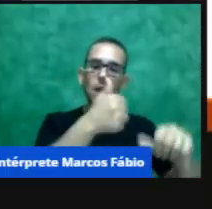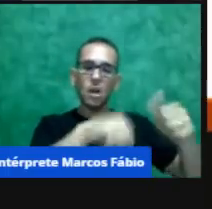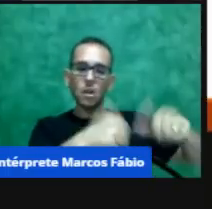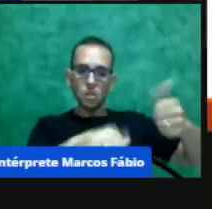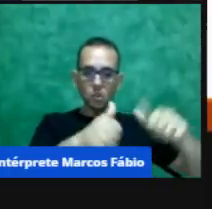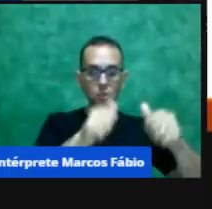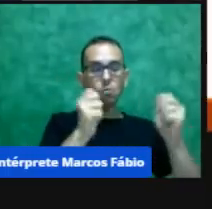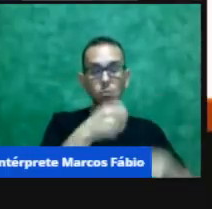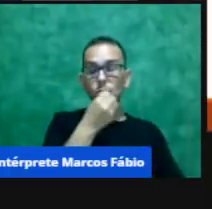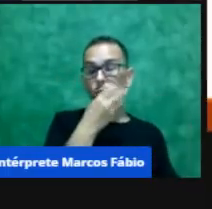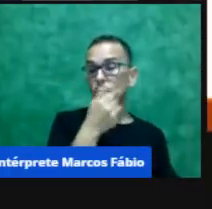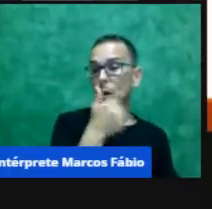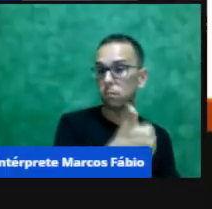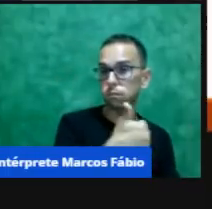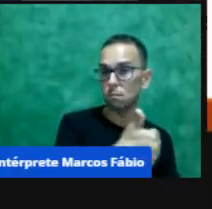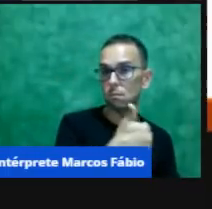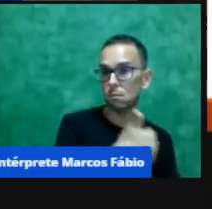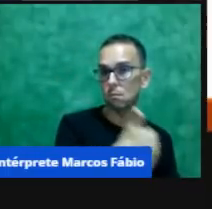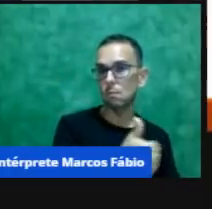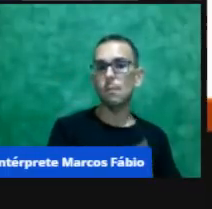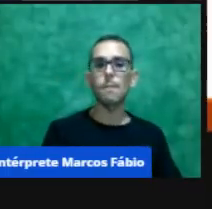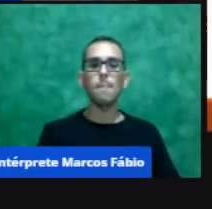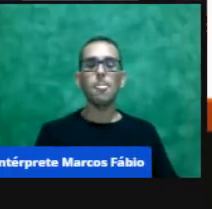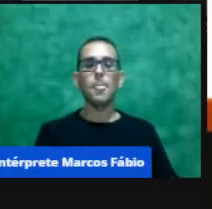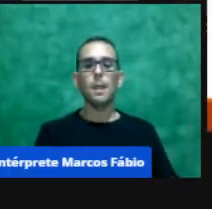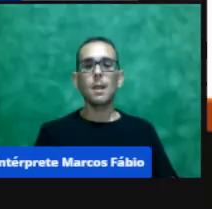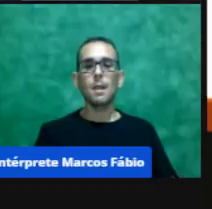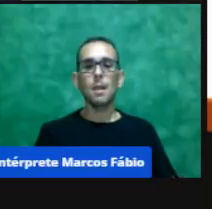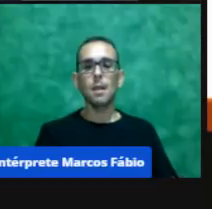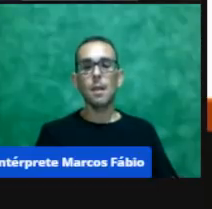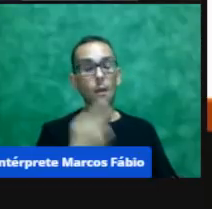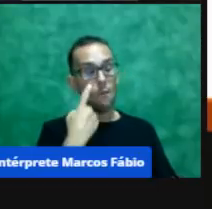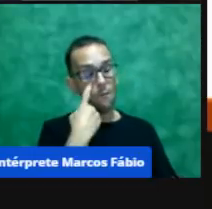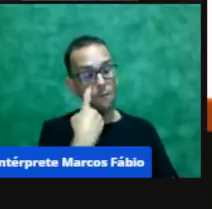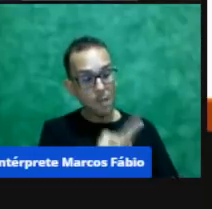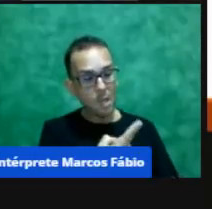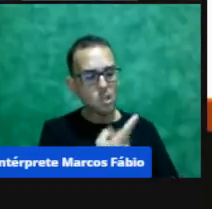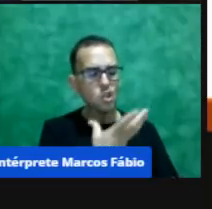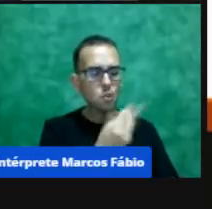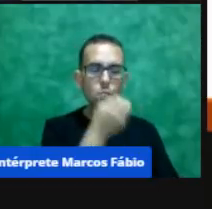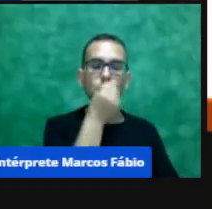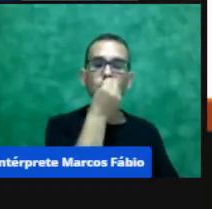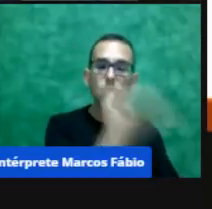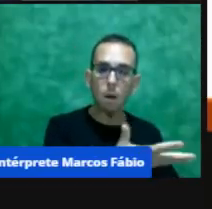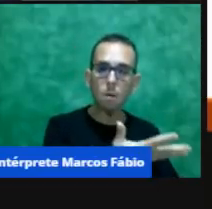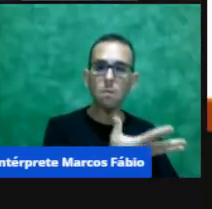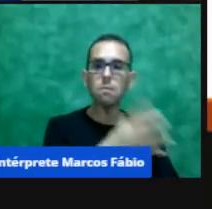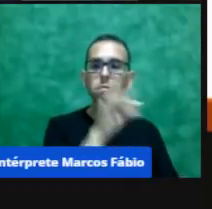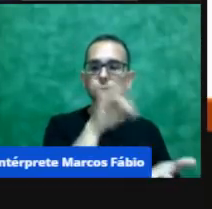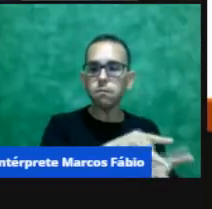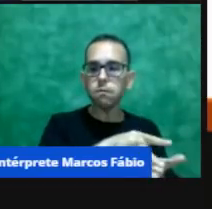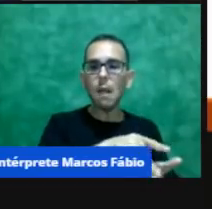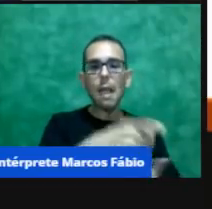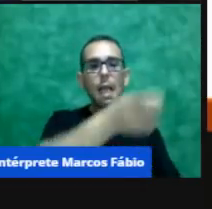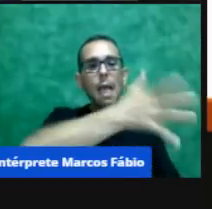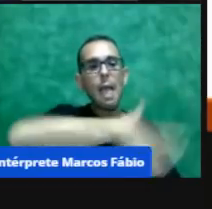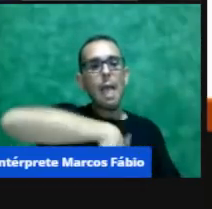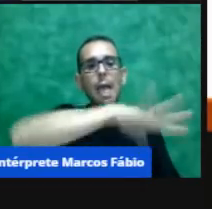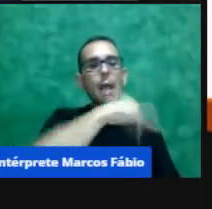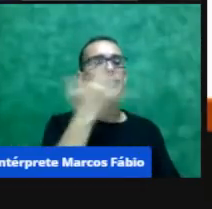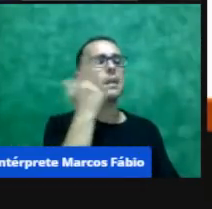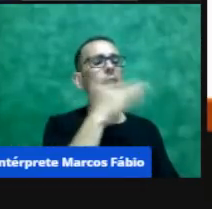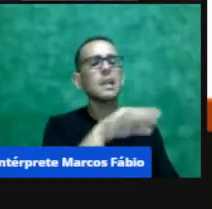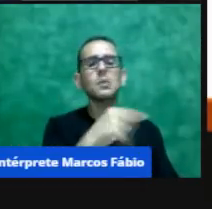foi muito positivo, né? Então, isso eu vejo como muito positivo, porque por mais que essas crianças não